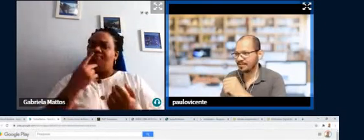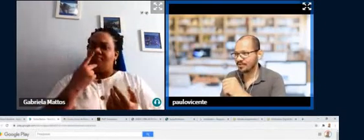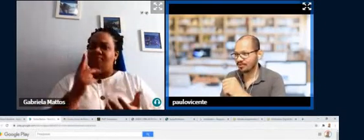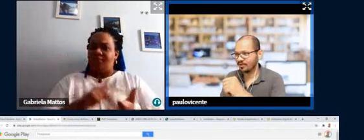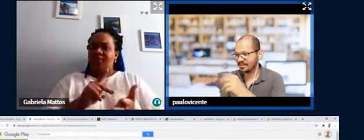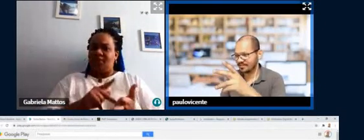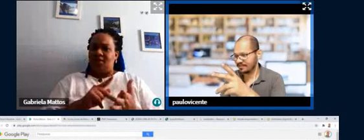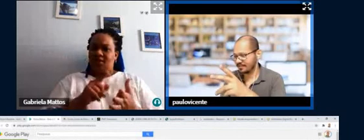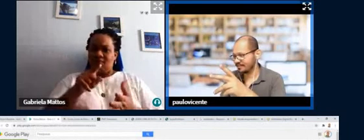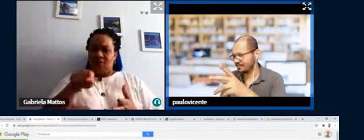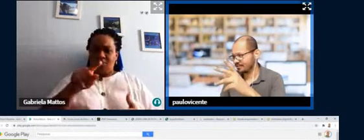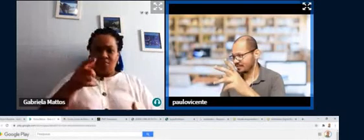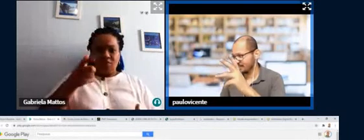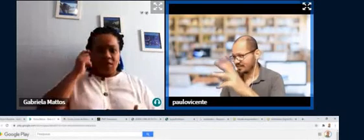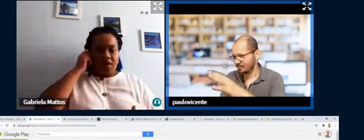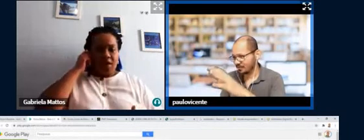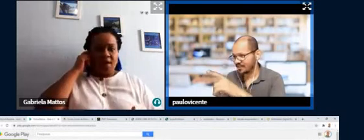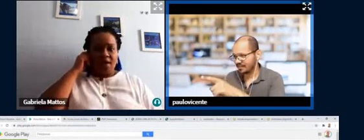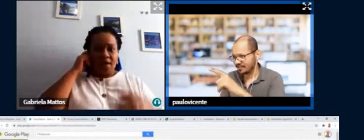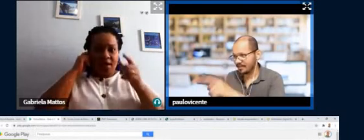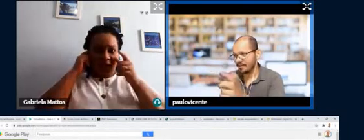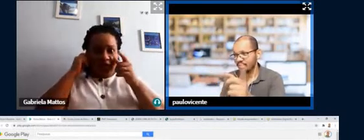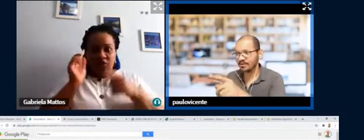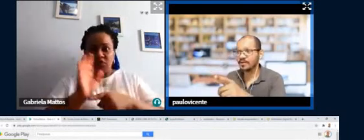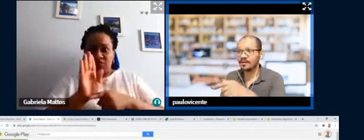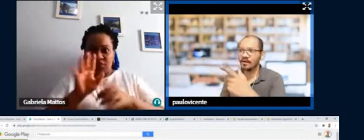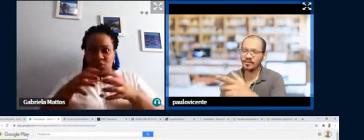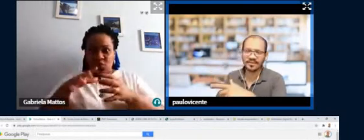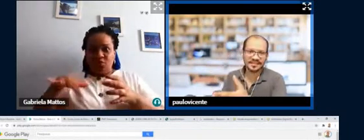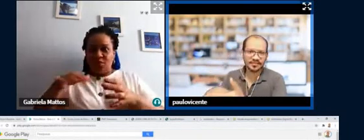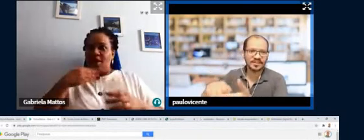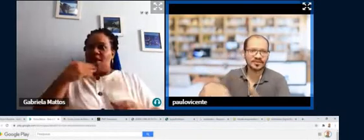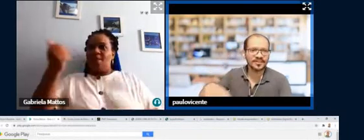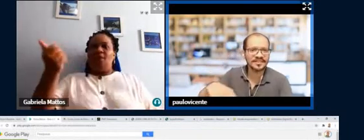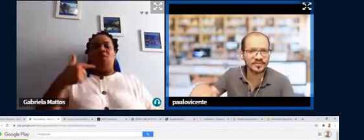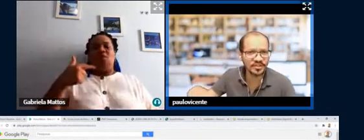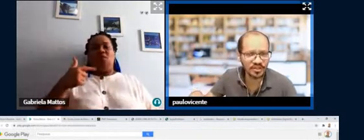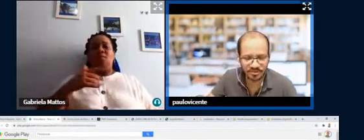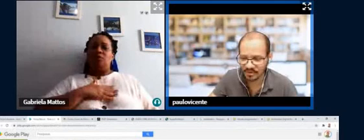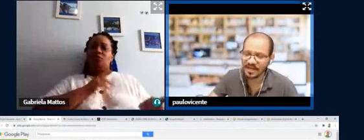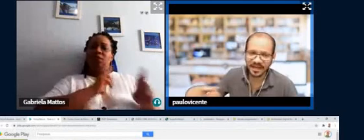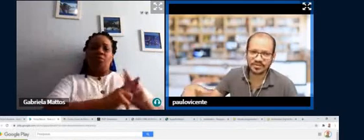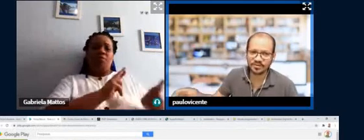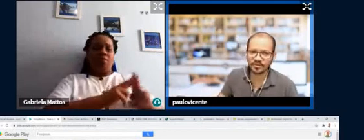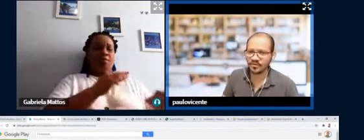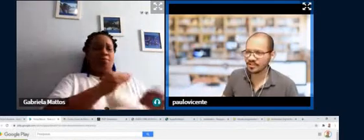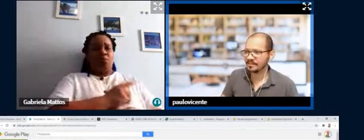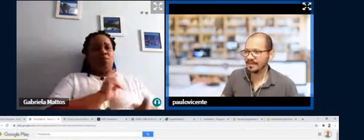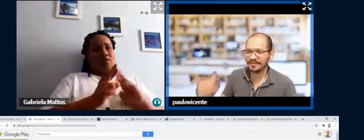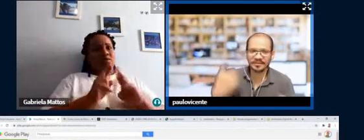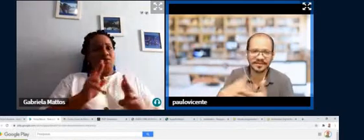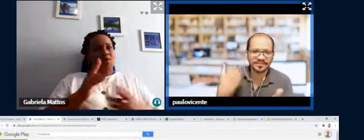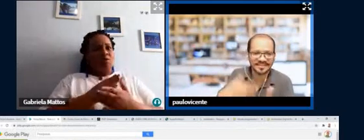se o pessoal do Mesoatome que estiver vendo esse vídeo, que eu posso garantir que é melhor do que o meu. Agora, o meu tem as questões resolvidas em vídeo.